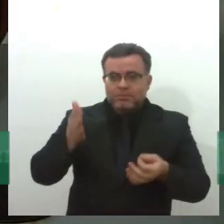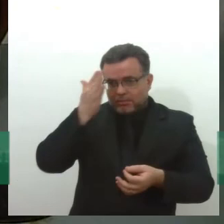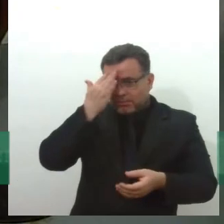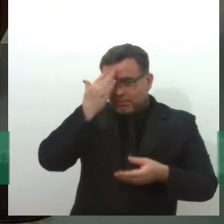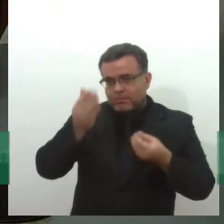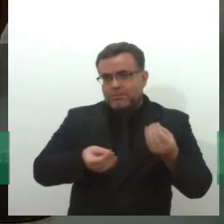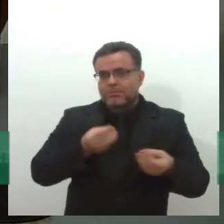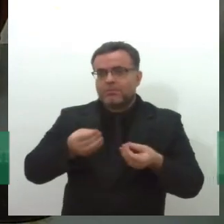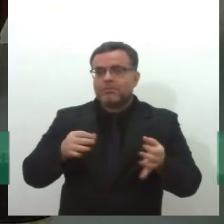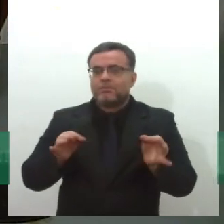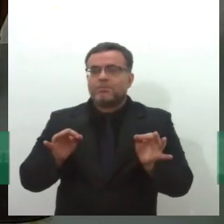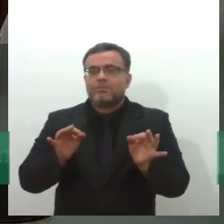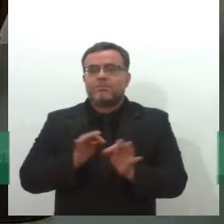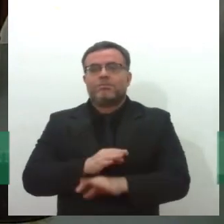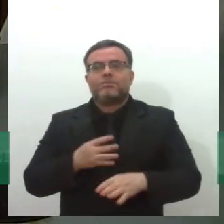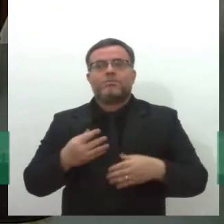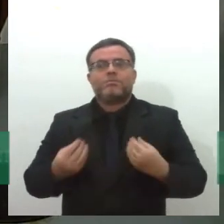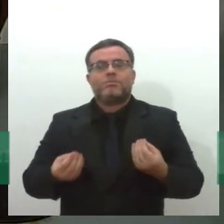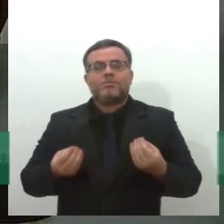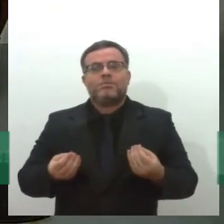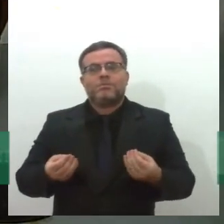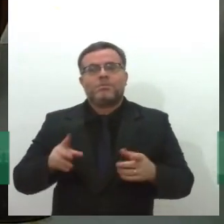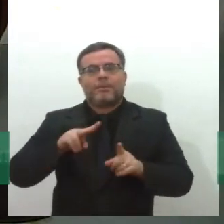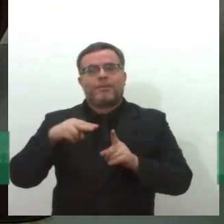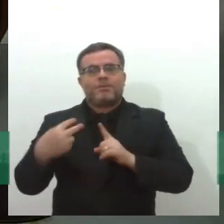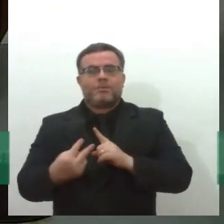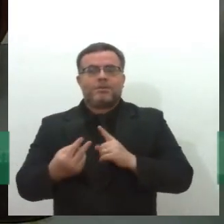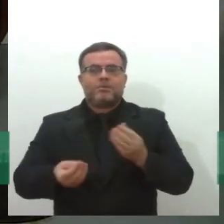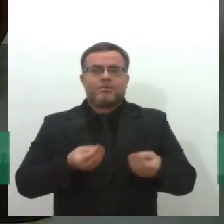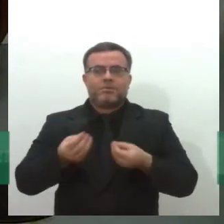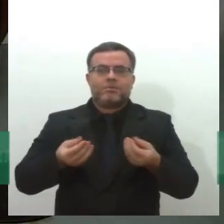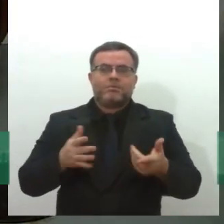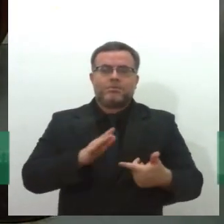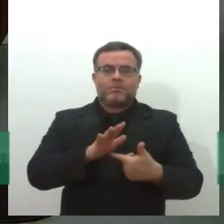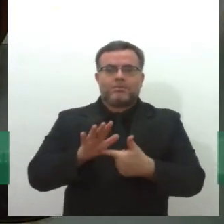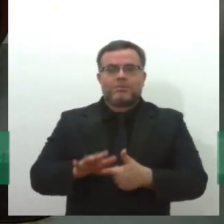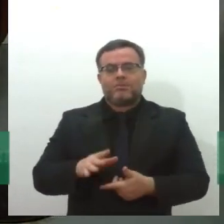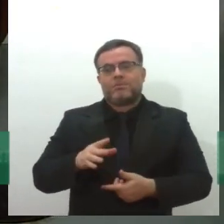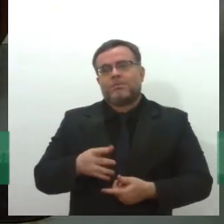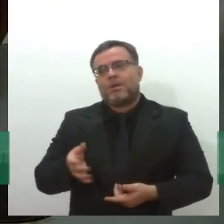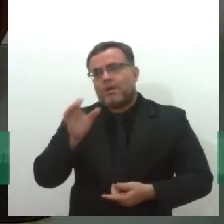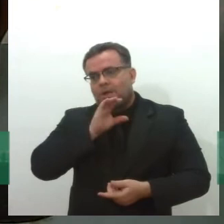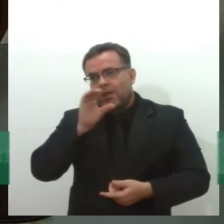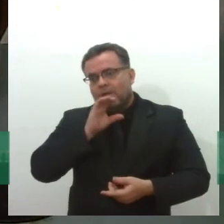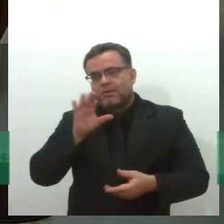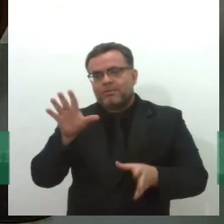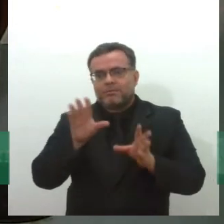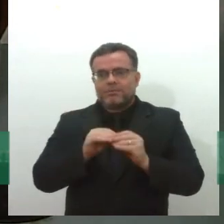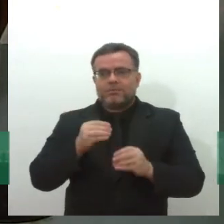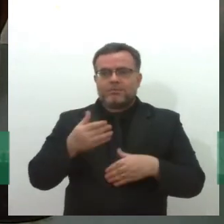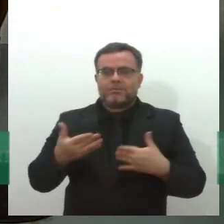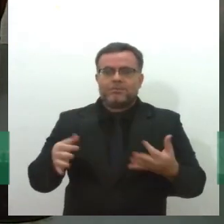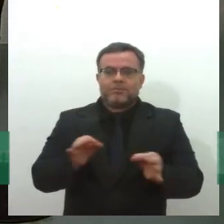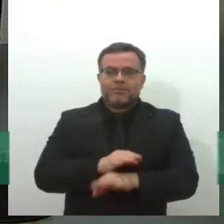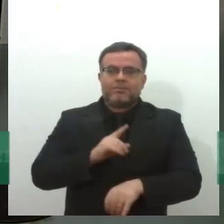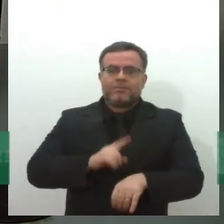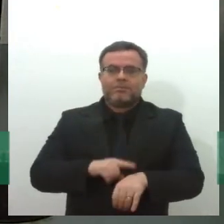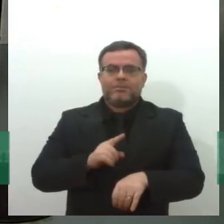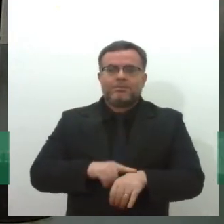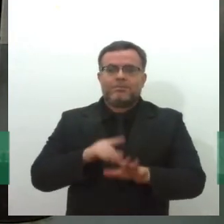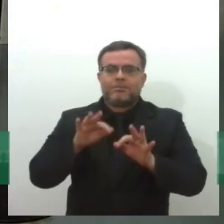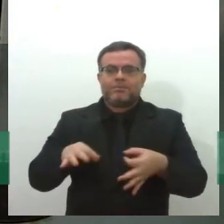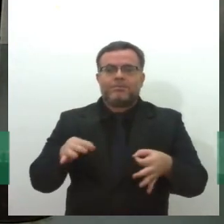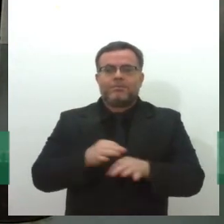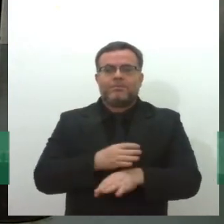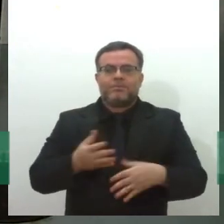são as iniciativas e quais são as perspectivas, né? Vou deixar aí 30 segundos para a Carolina, né? Porque eu já estou aí há 32 minutos